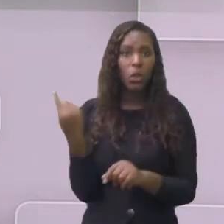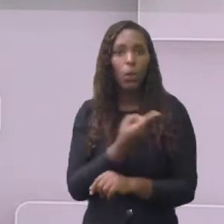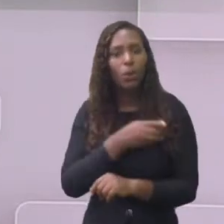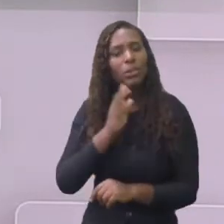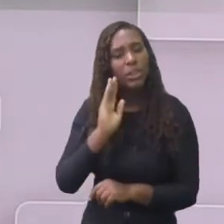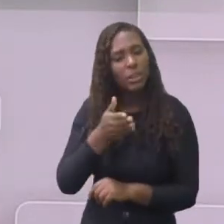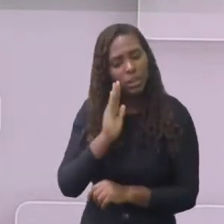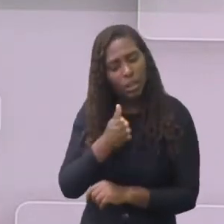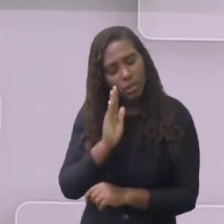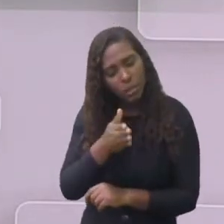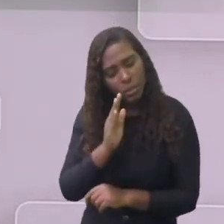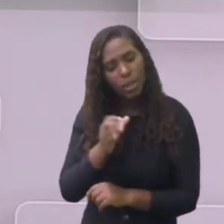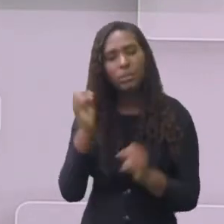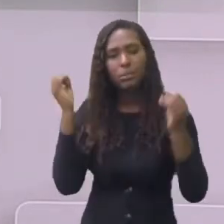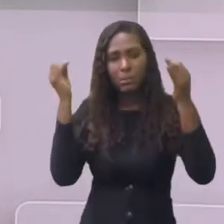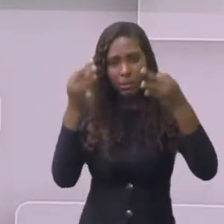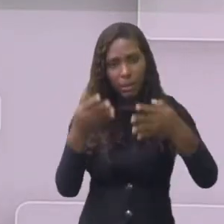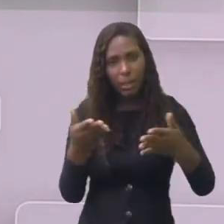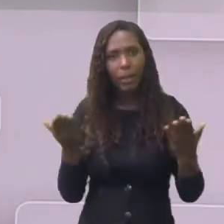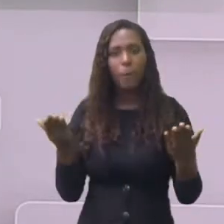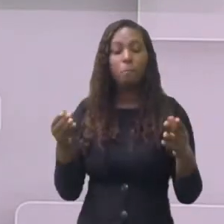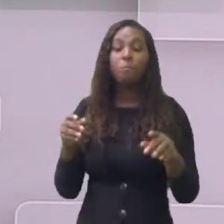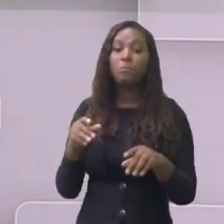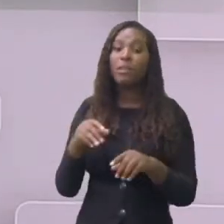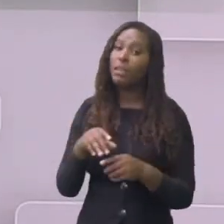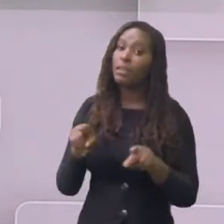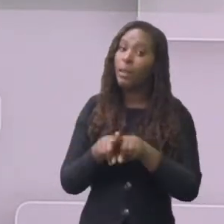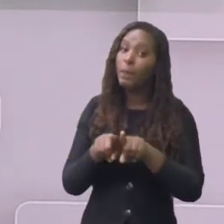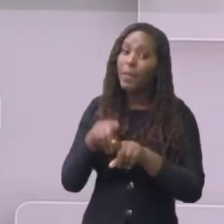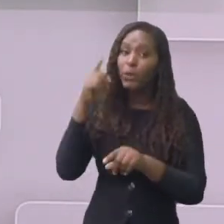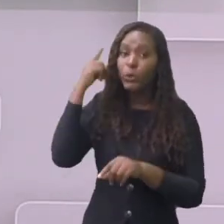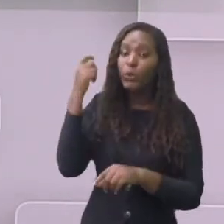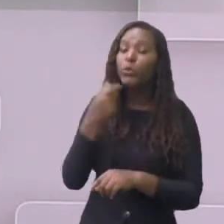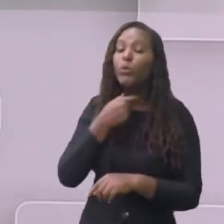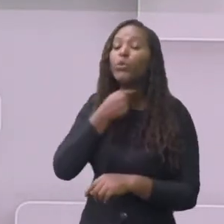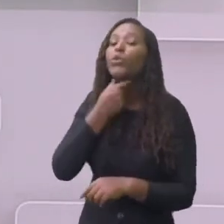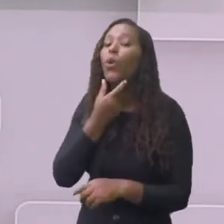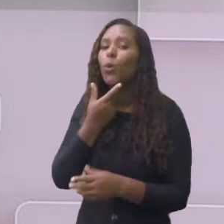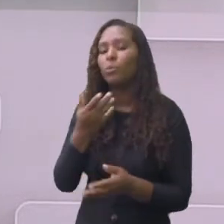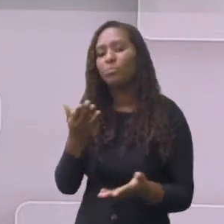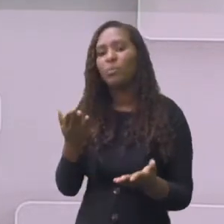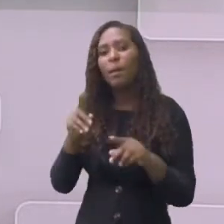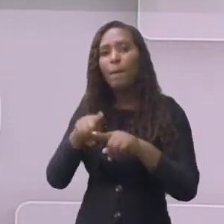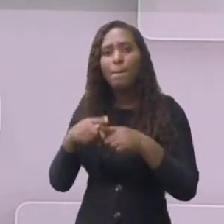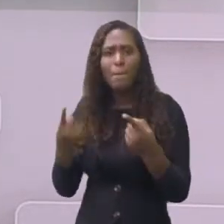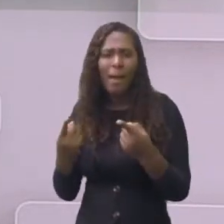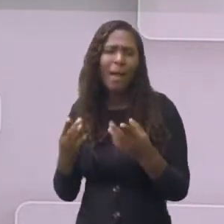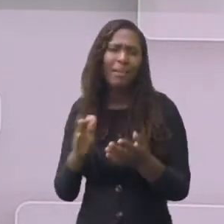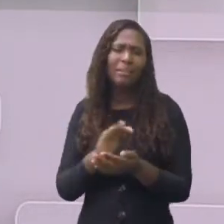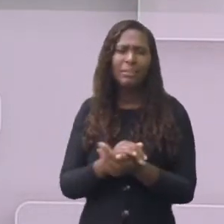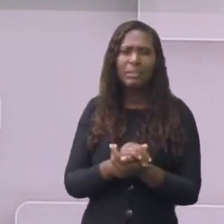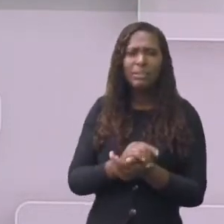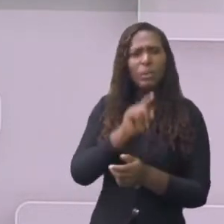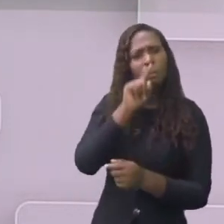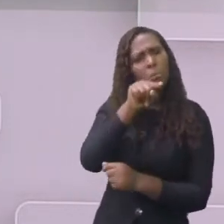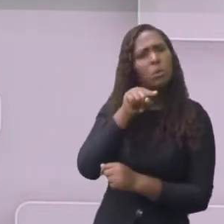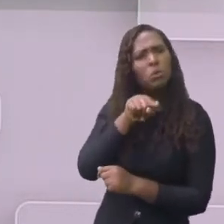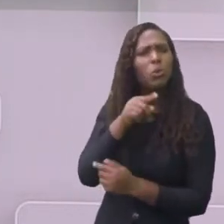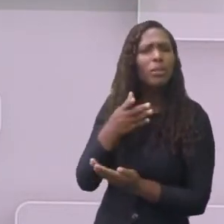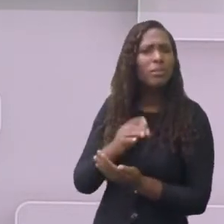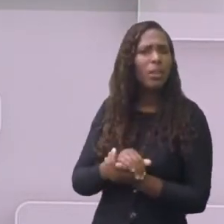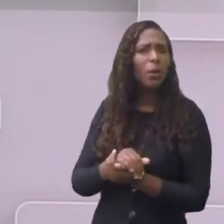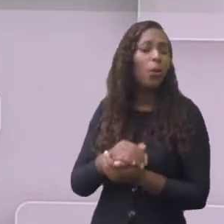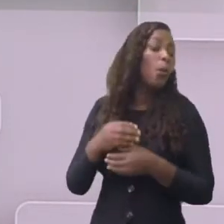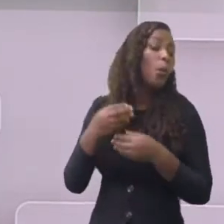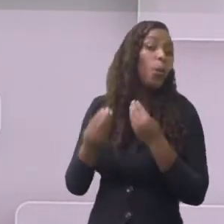consoantes e desses sons. E os sinais de pontuação. A gente tem vários sinais de pontuação e a